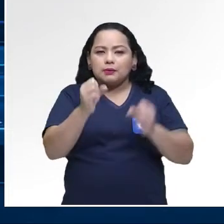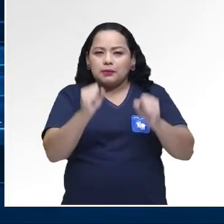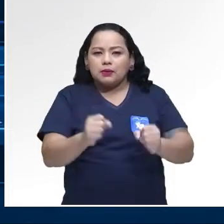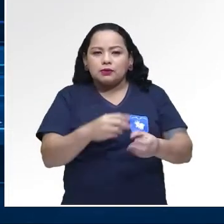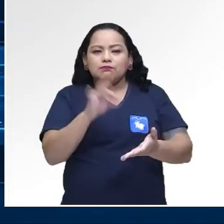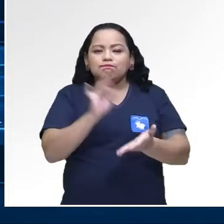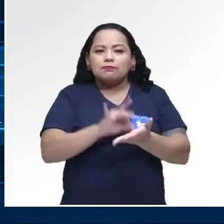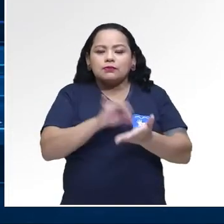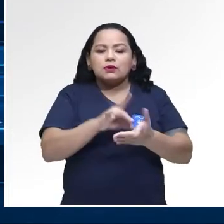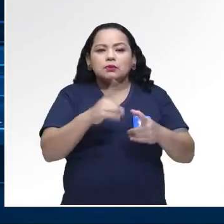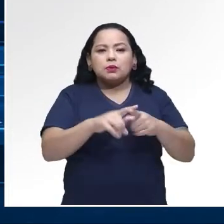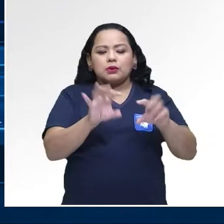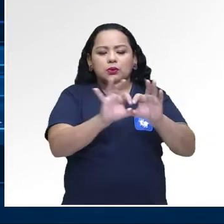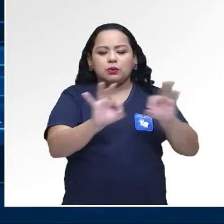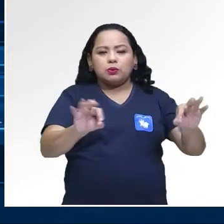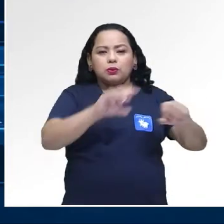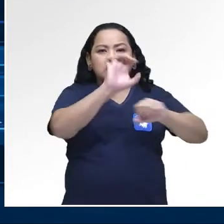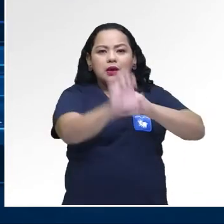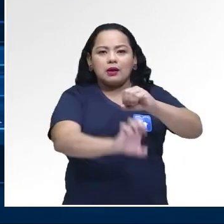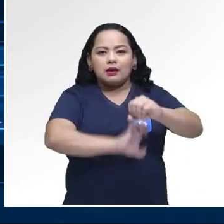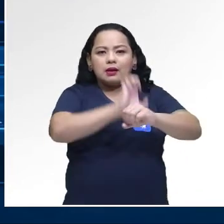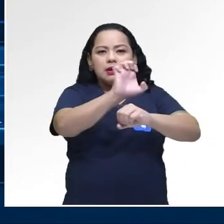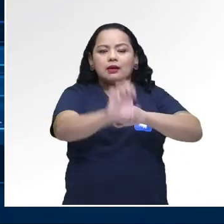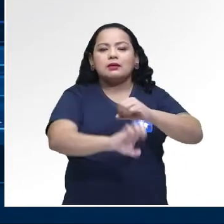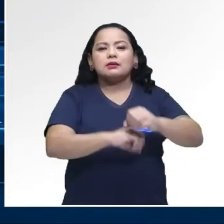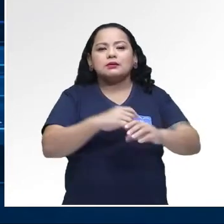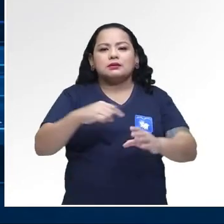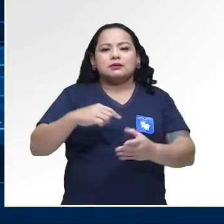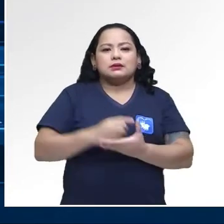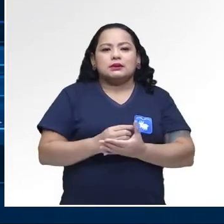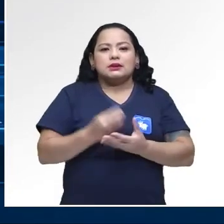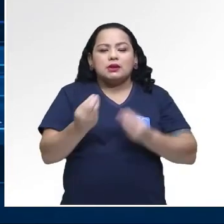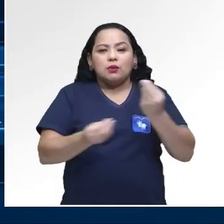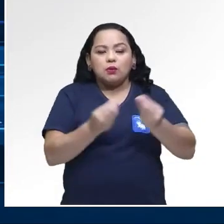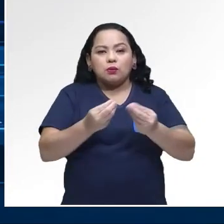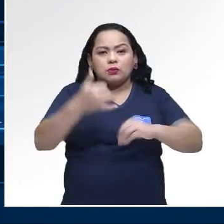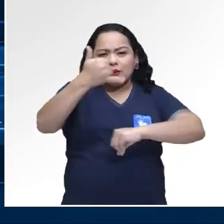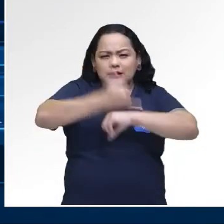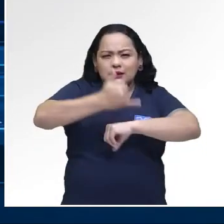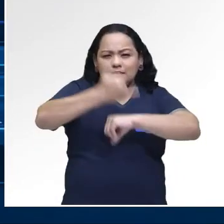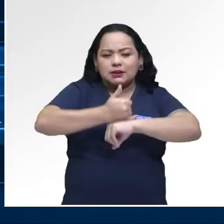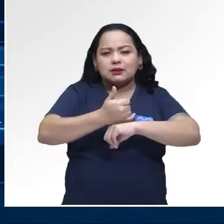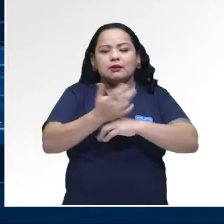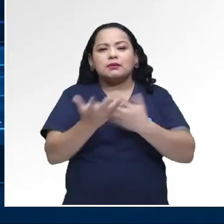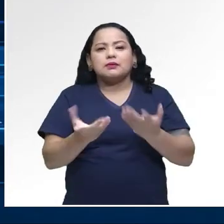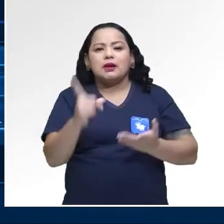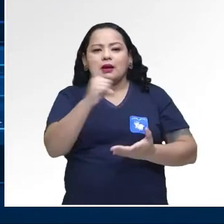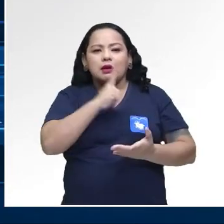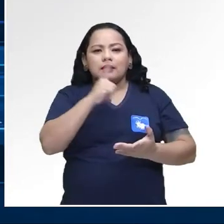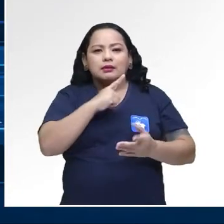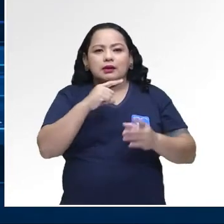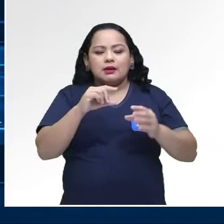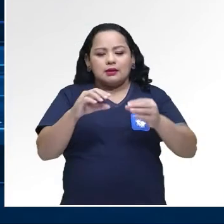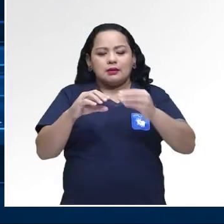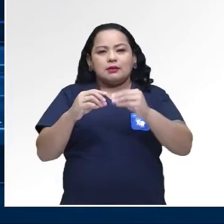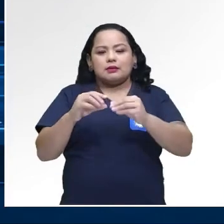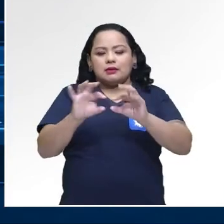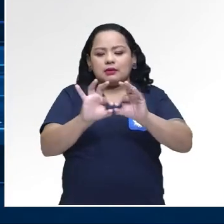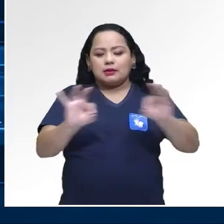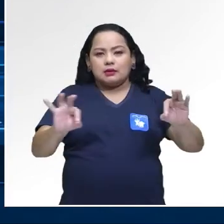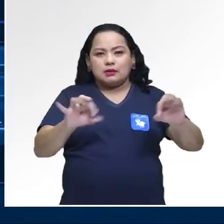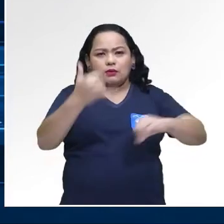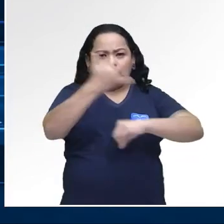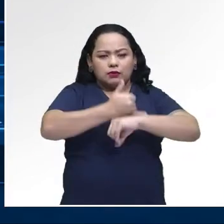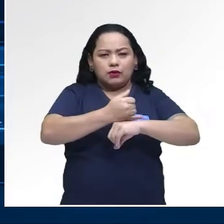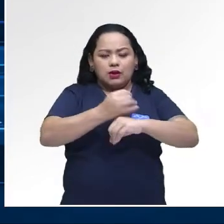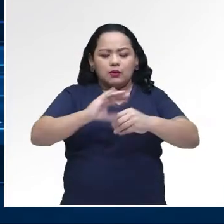para conduzir esses elétrons. Né? E ao redor desse cobre tem o plástico, né? Que é um isolante.